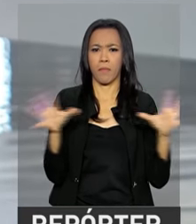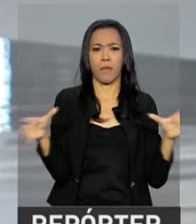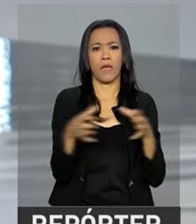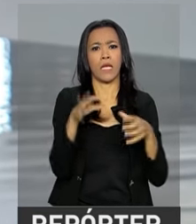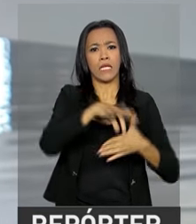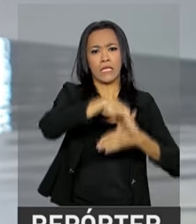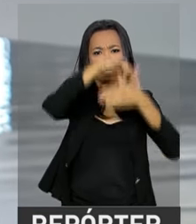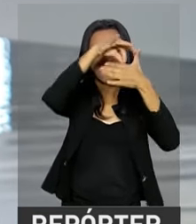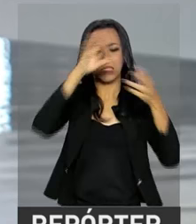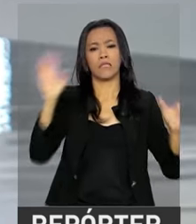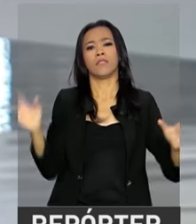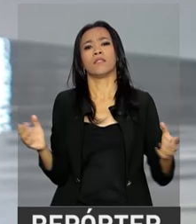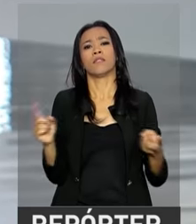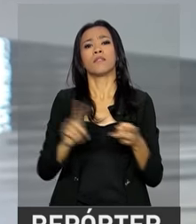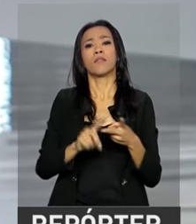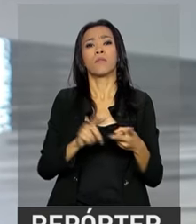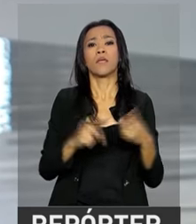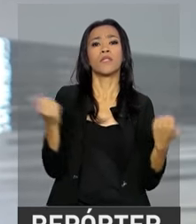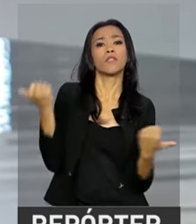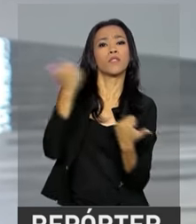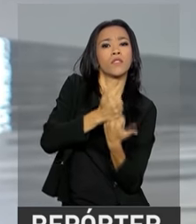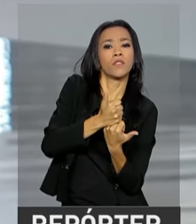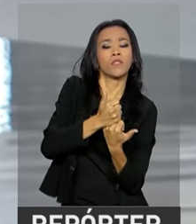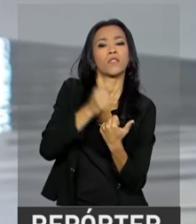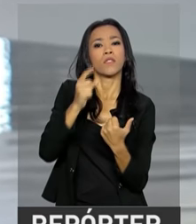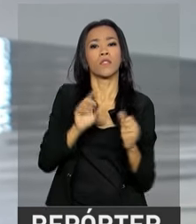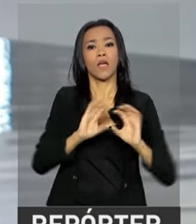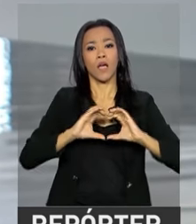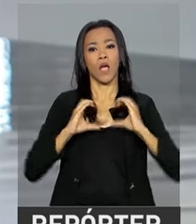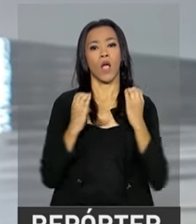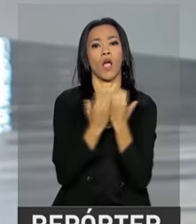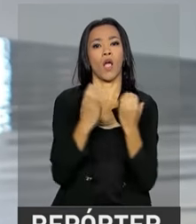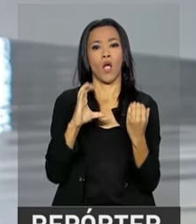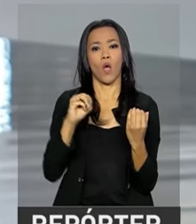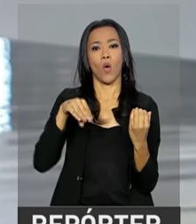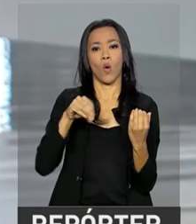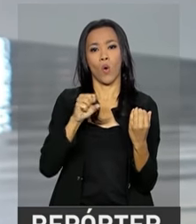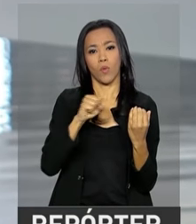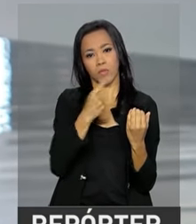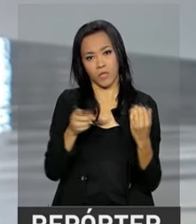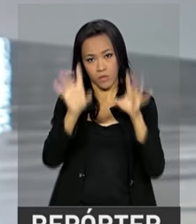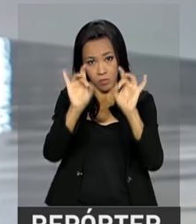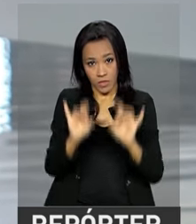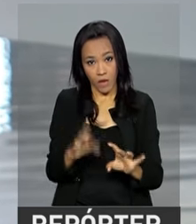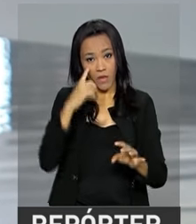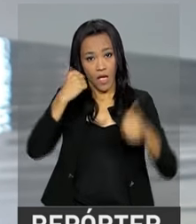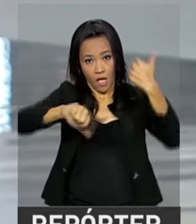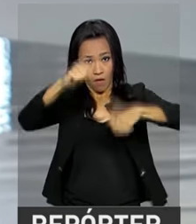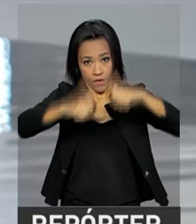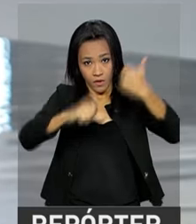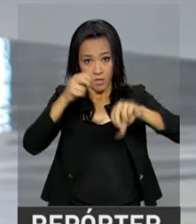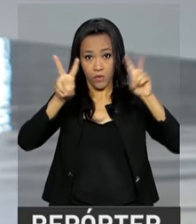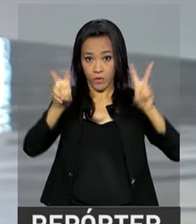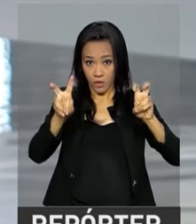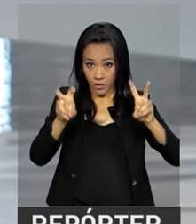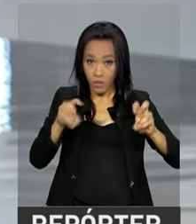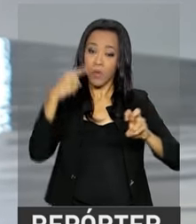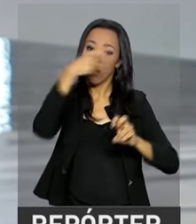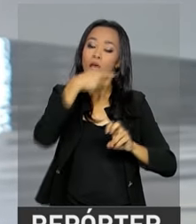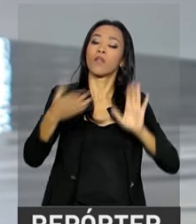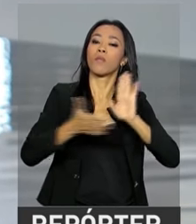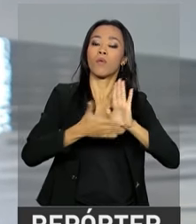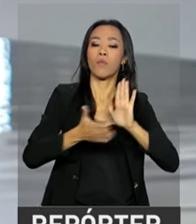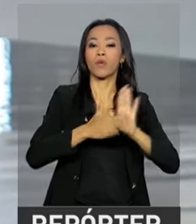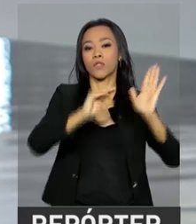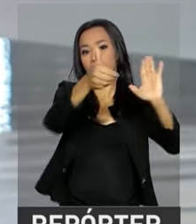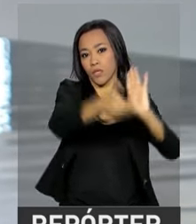membros titulares e suplentes da comissão especial que analisa o tema lá na câmara dos deputados a gente lembra são 36